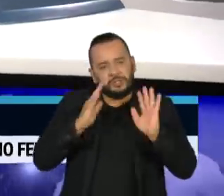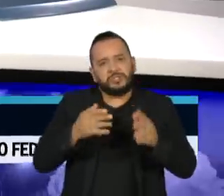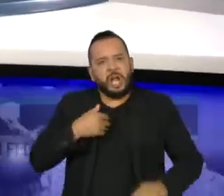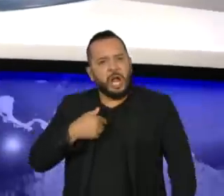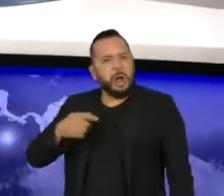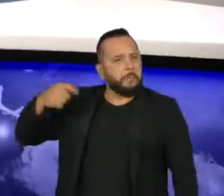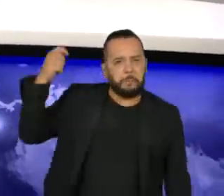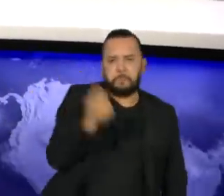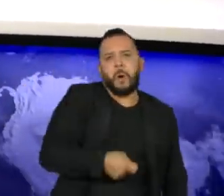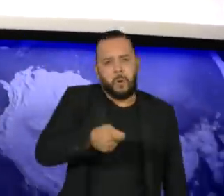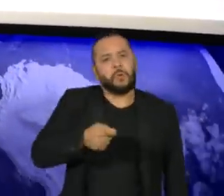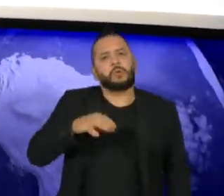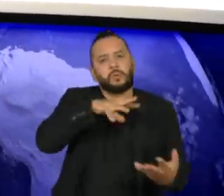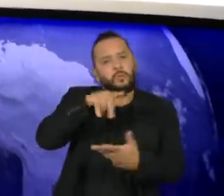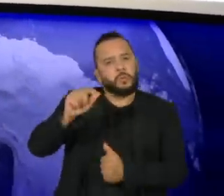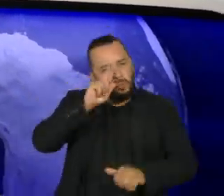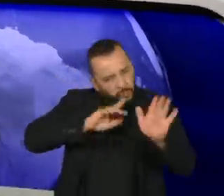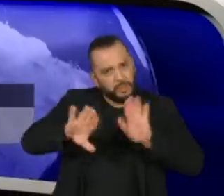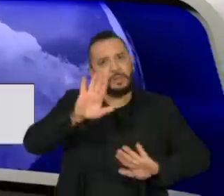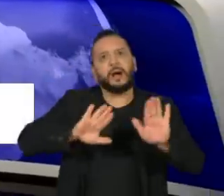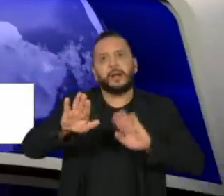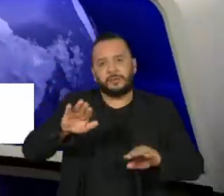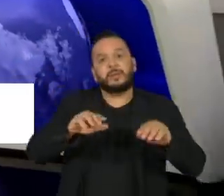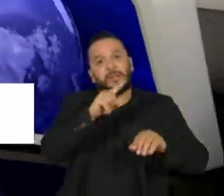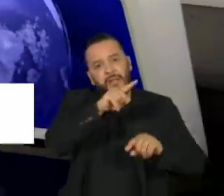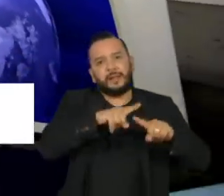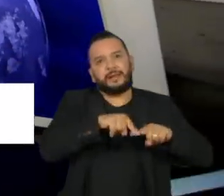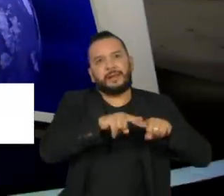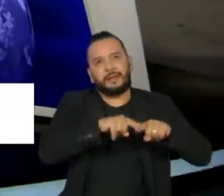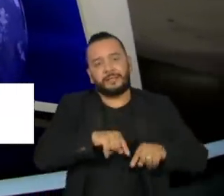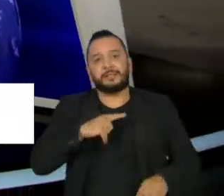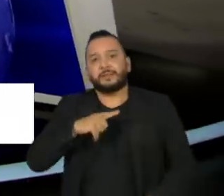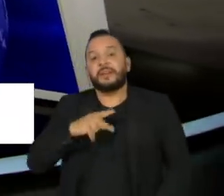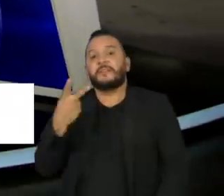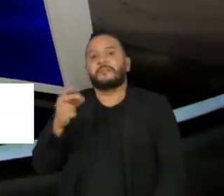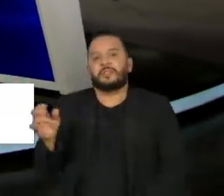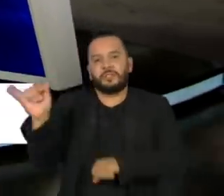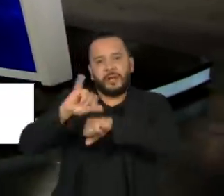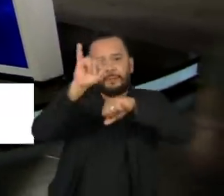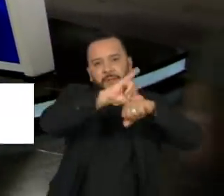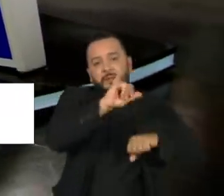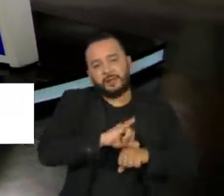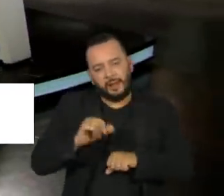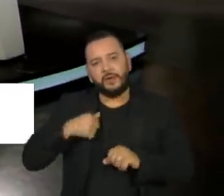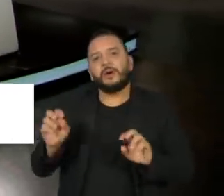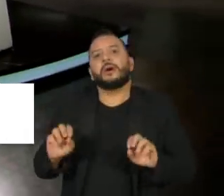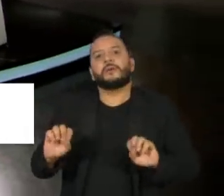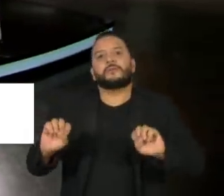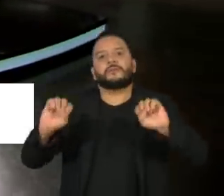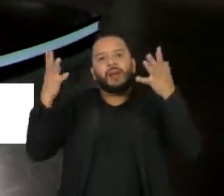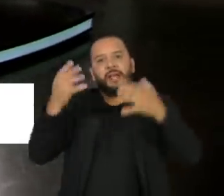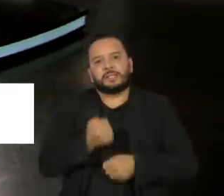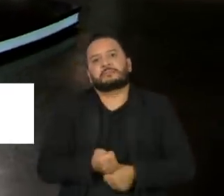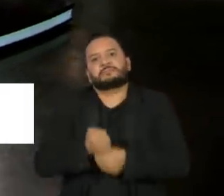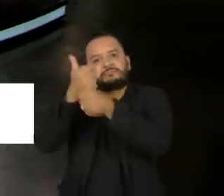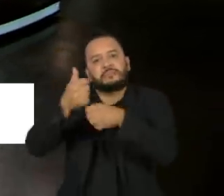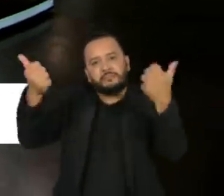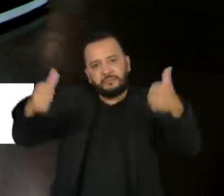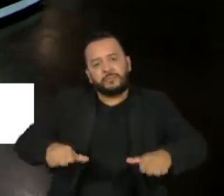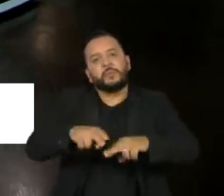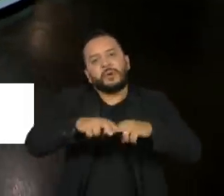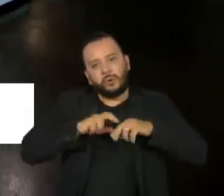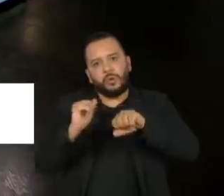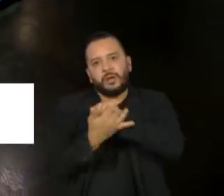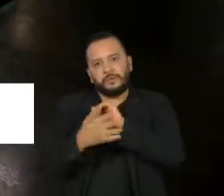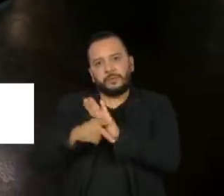E ainda mais de 20 capitais pelo país cancelam festa de Réveillon por causa da variante Ômicron do SARS-CoV-2. A